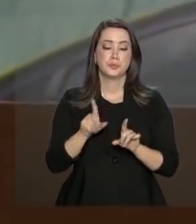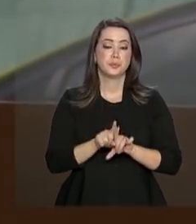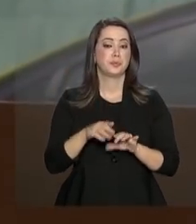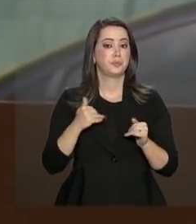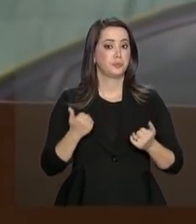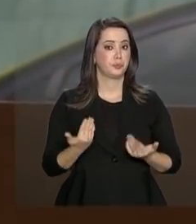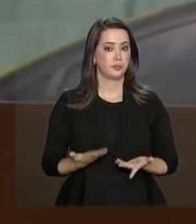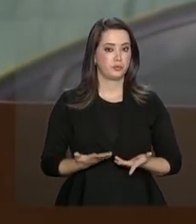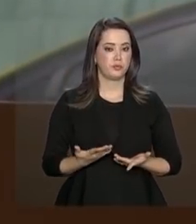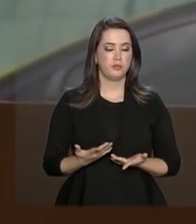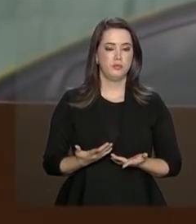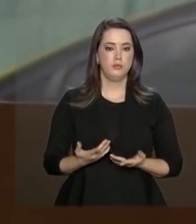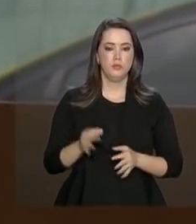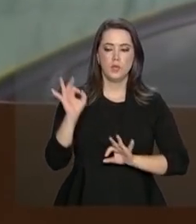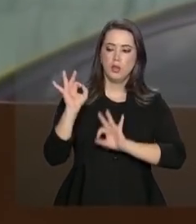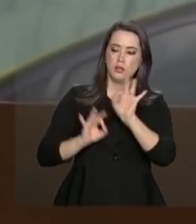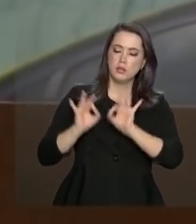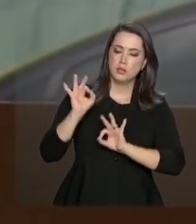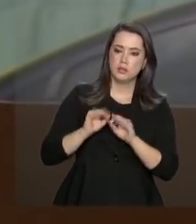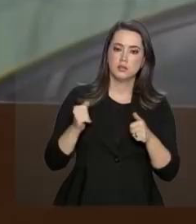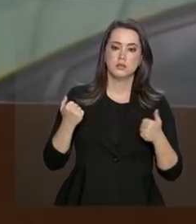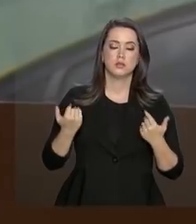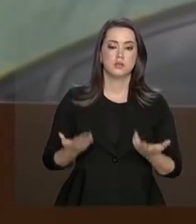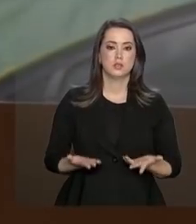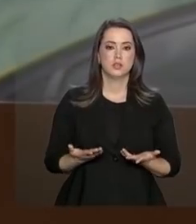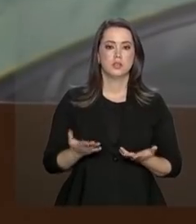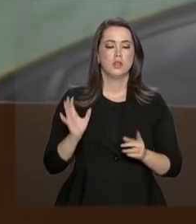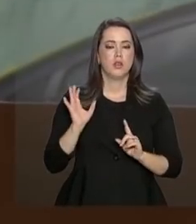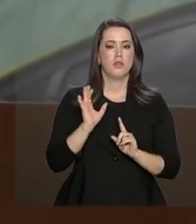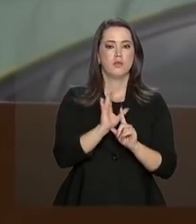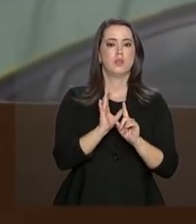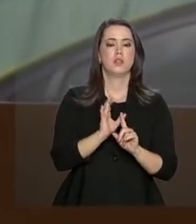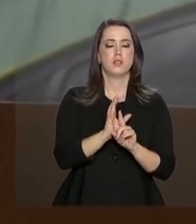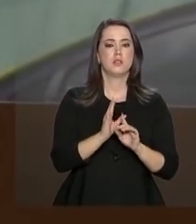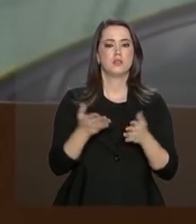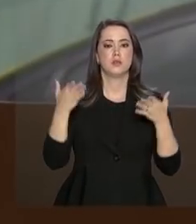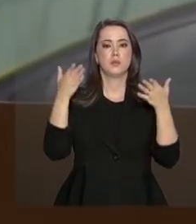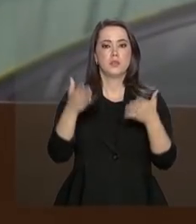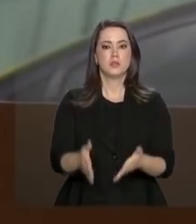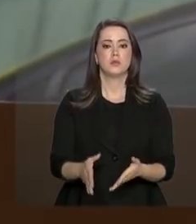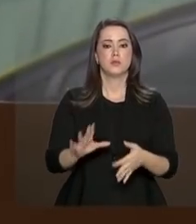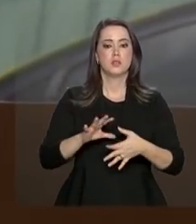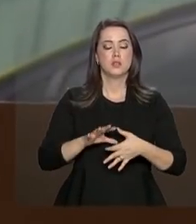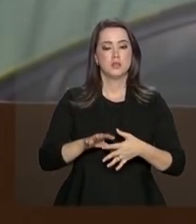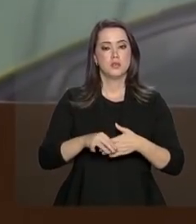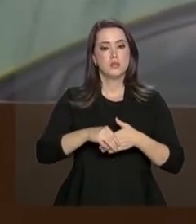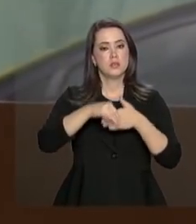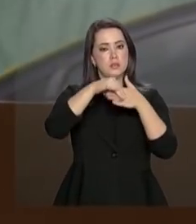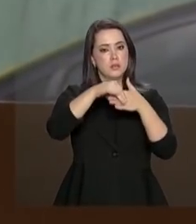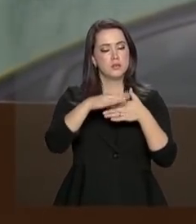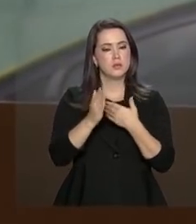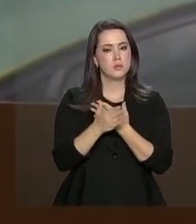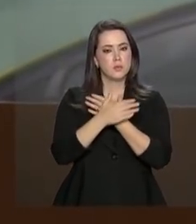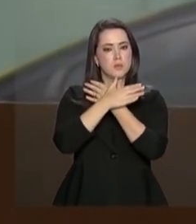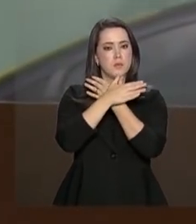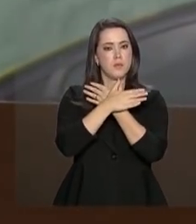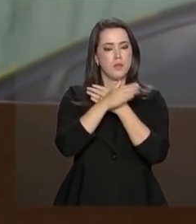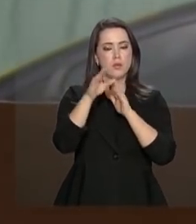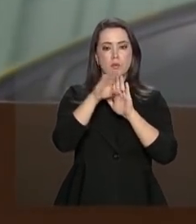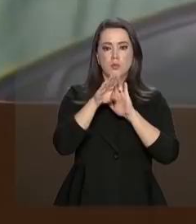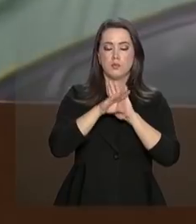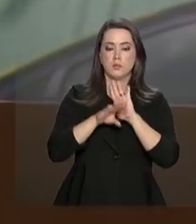espaço delineando desse modo a intensa participação do comando da aeronáutica no